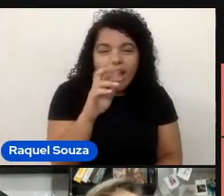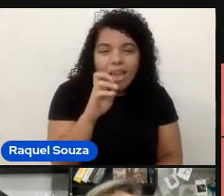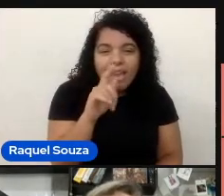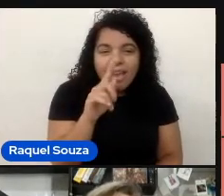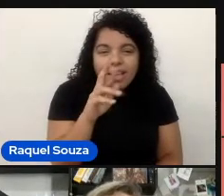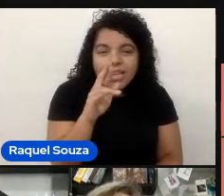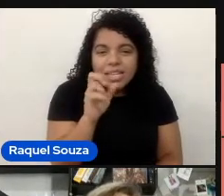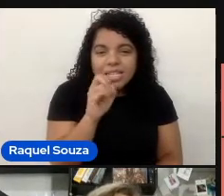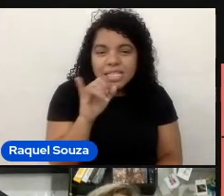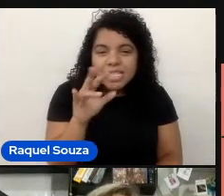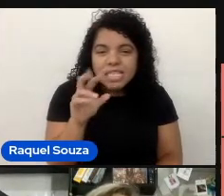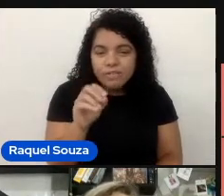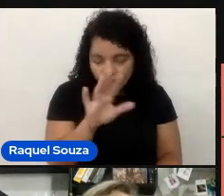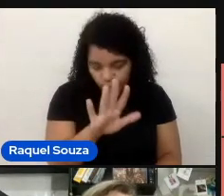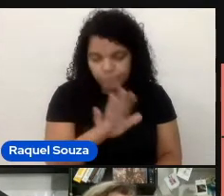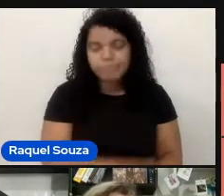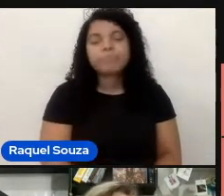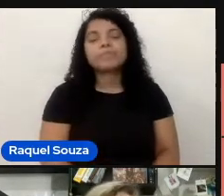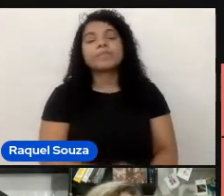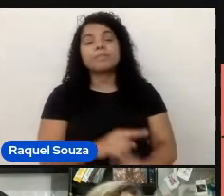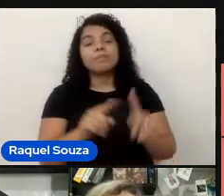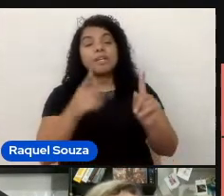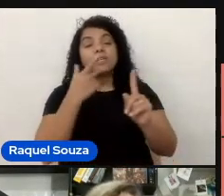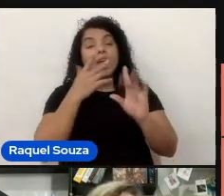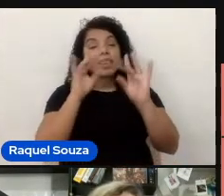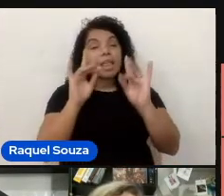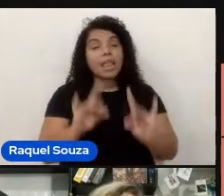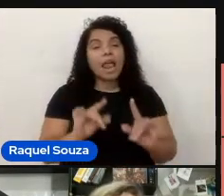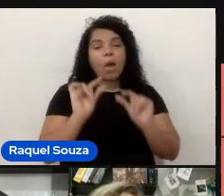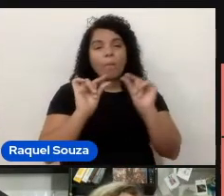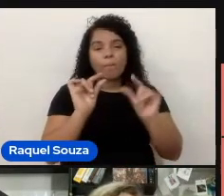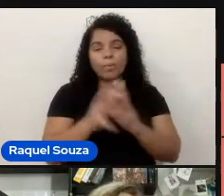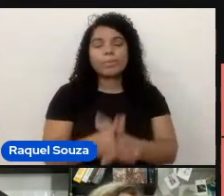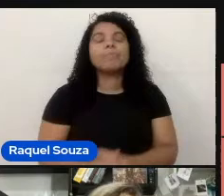gente vai entrar um pouquinho mais a nível de detalhe, tá?